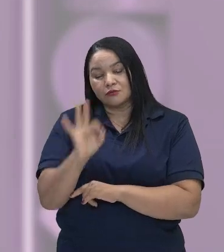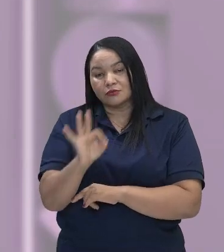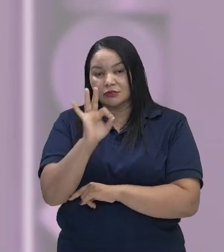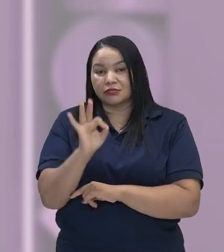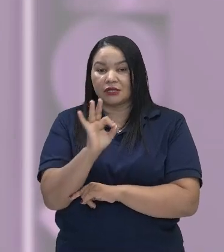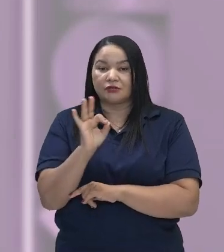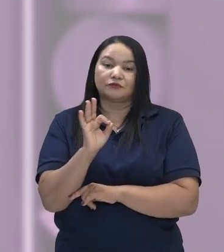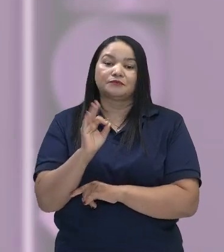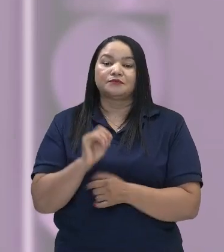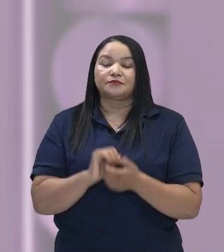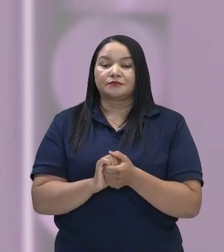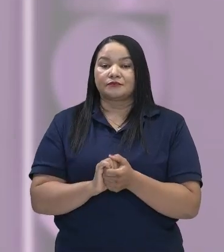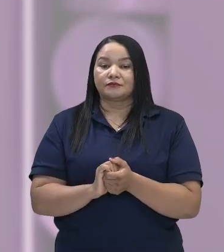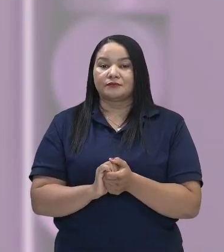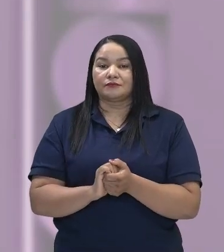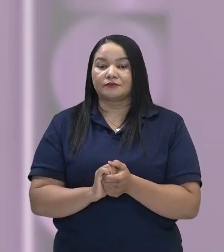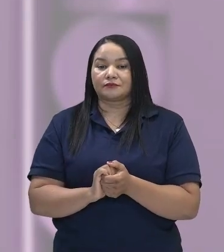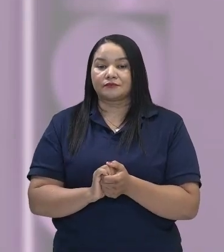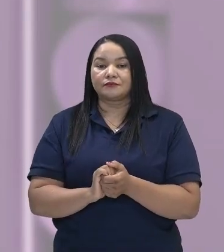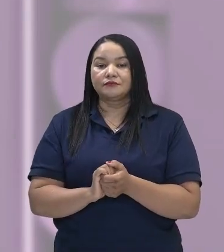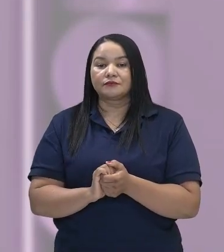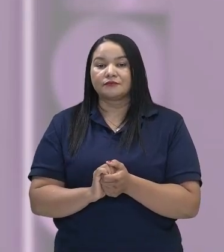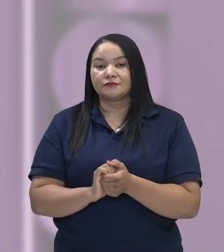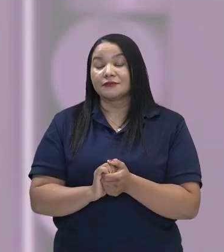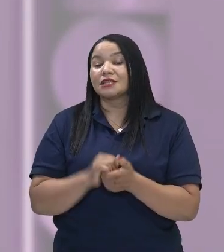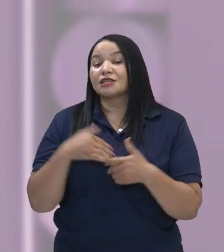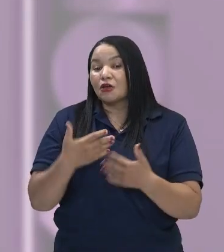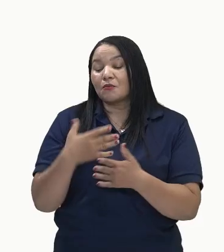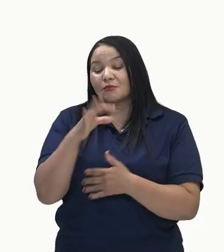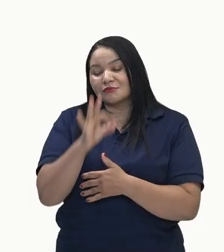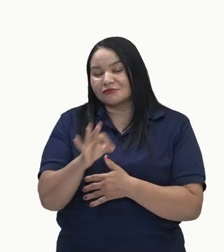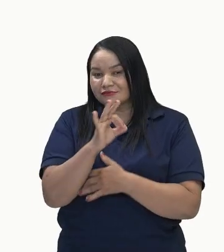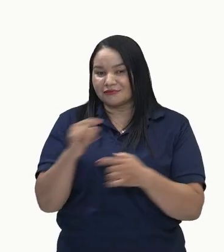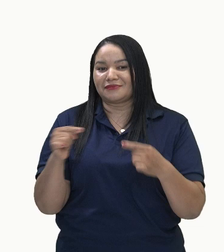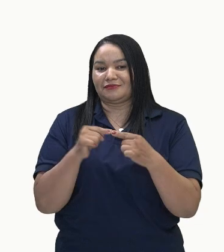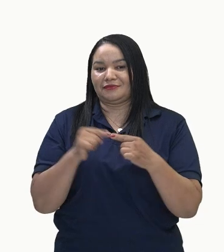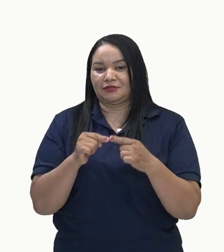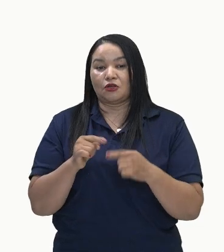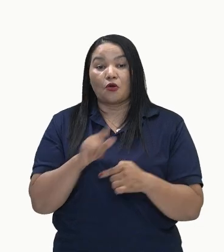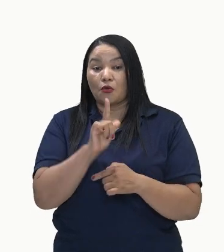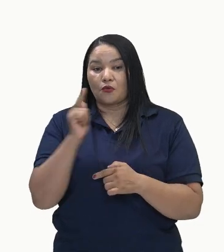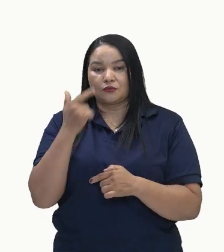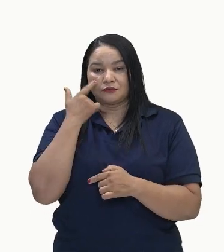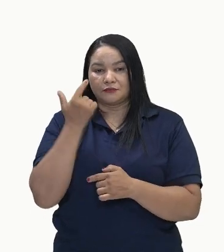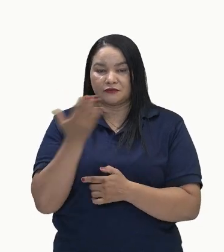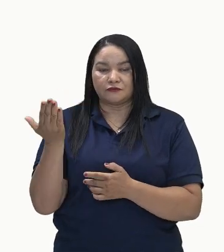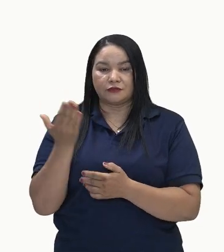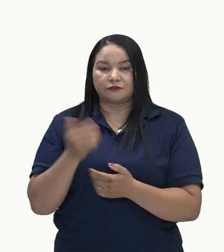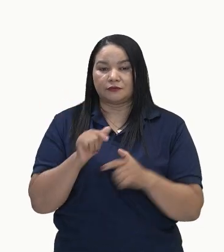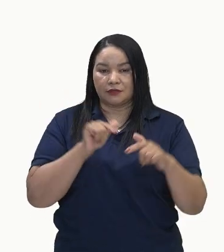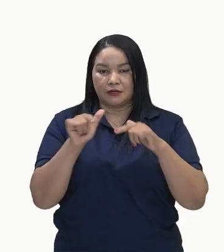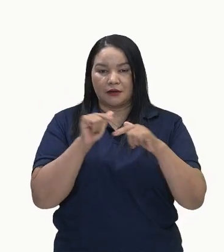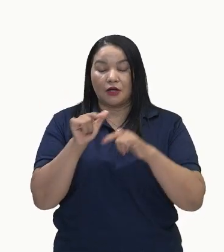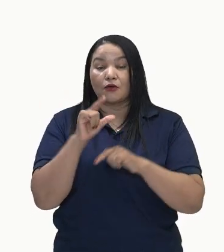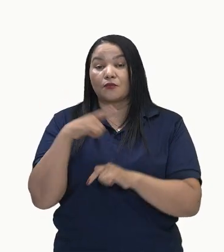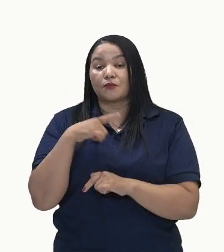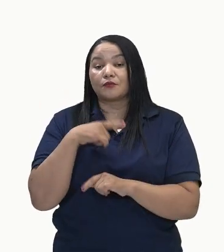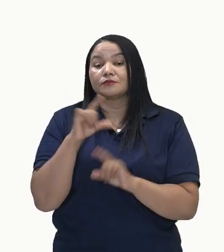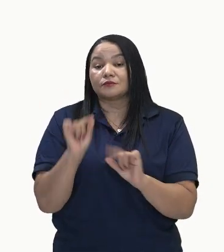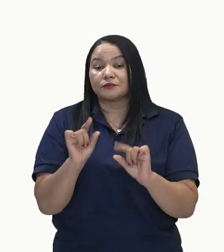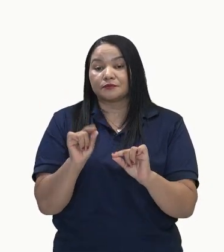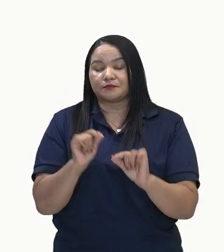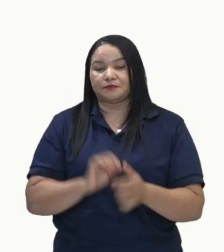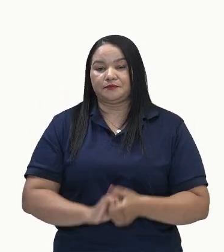valor já arrecadado de FGTS. Olha a porcentagem envolvida. Outra situação da porcentagem que vocês viram, né? Que vocês viram